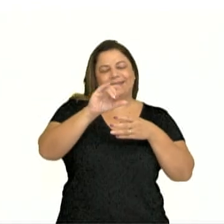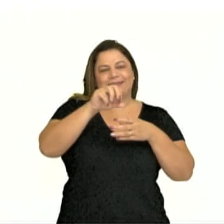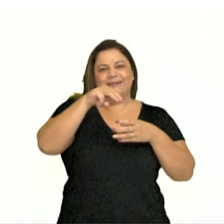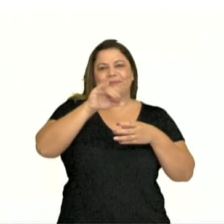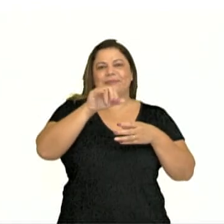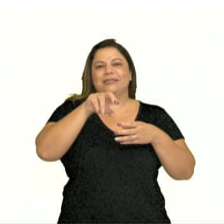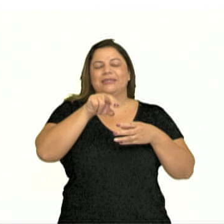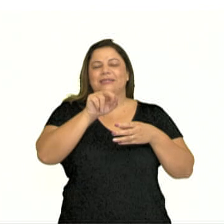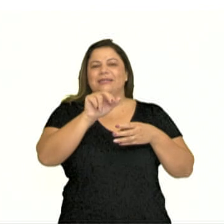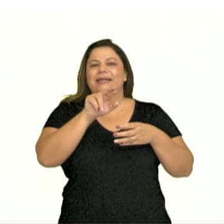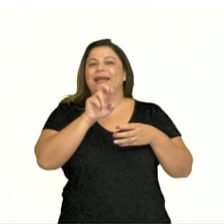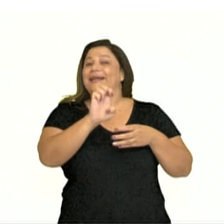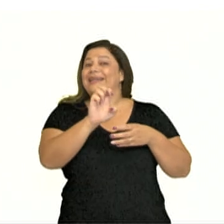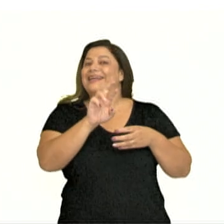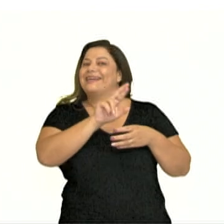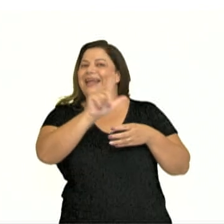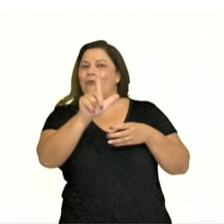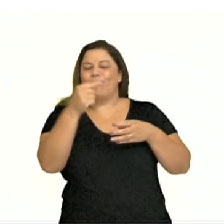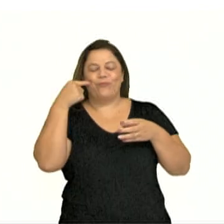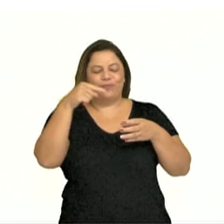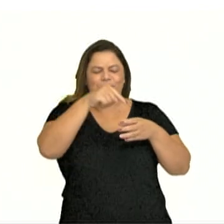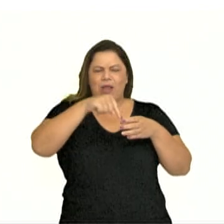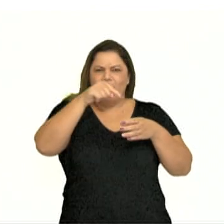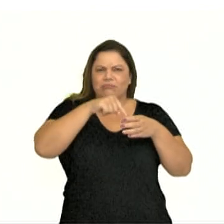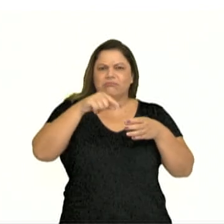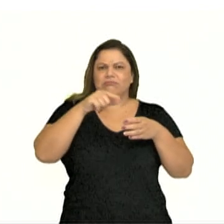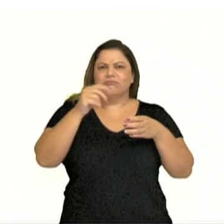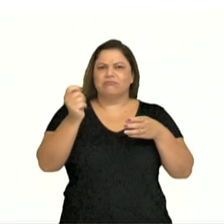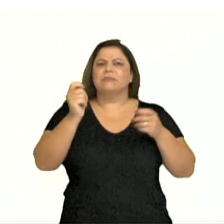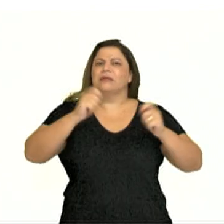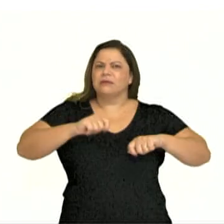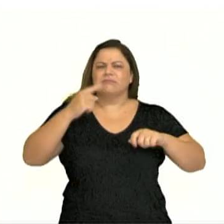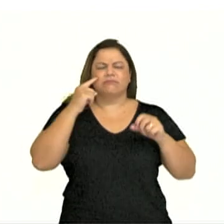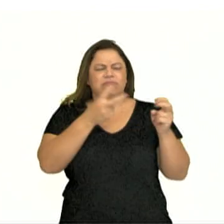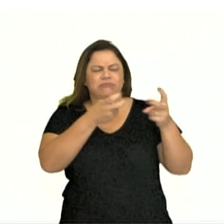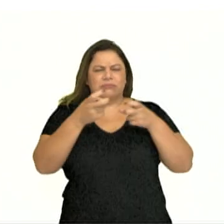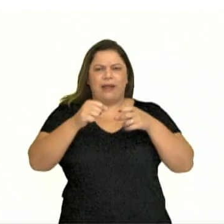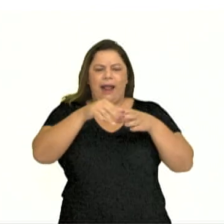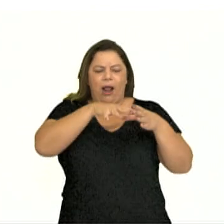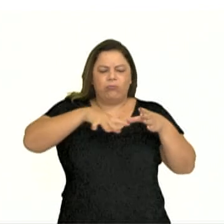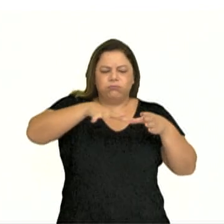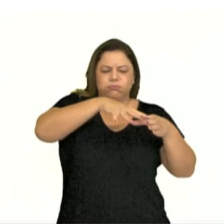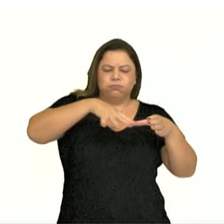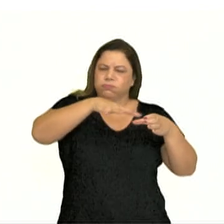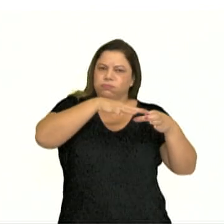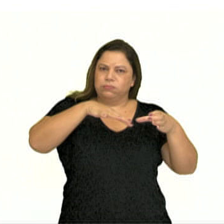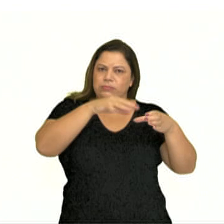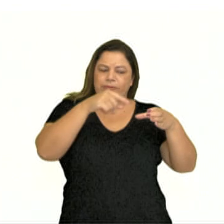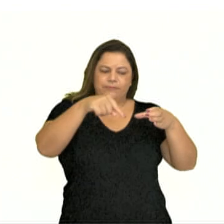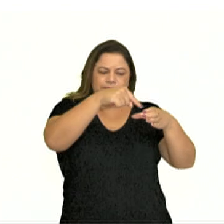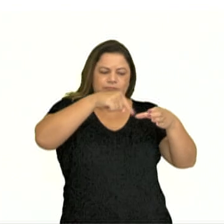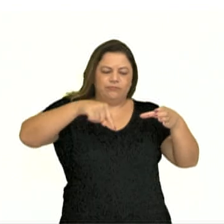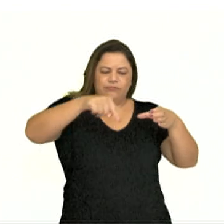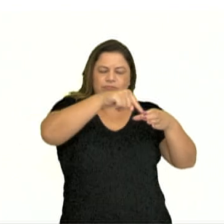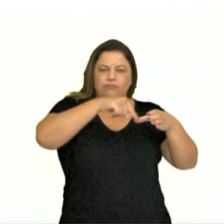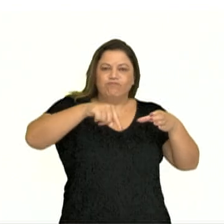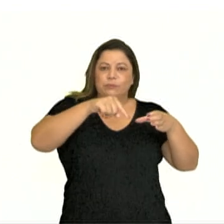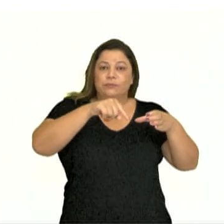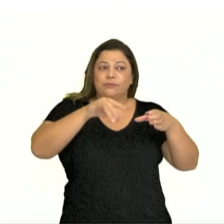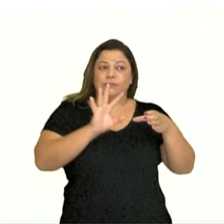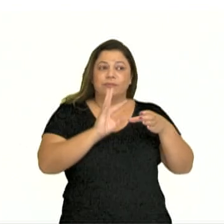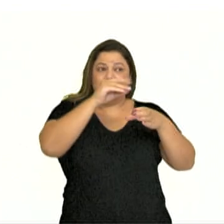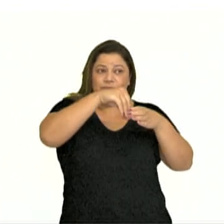utiliza. Então, reparem que ela toma uma boa parte do espaço do interior da célula. Porque o armazenamento